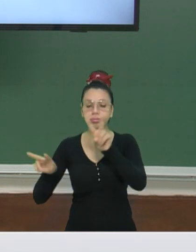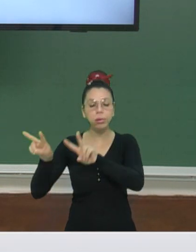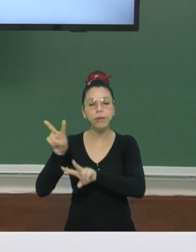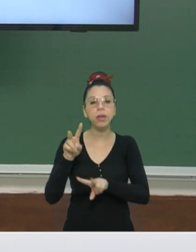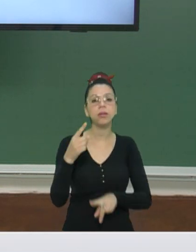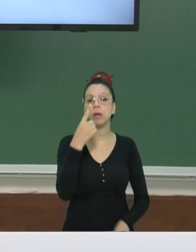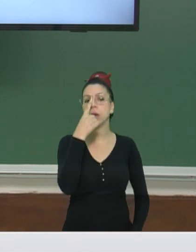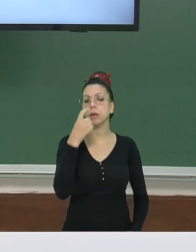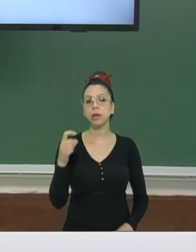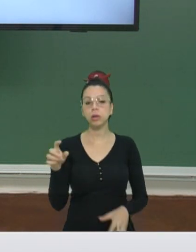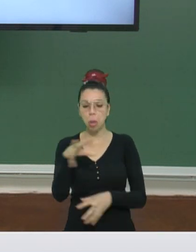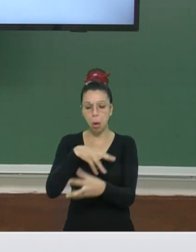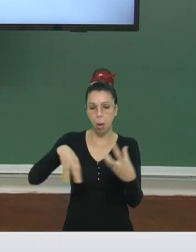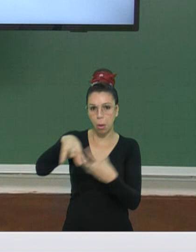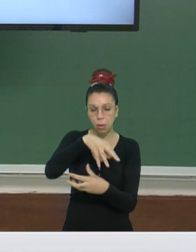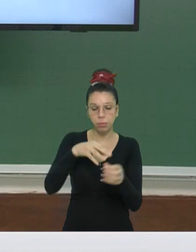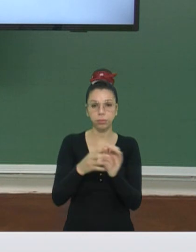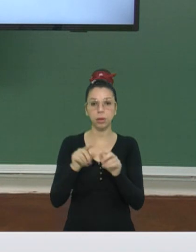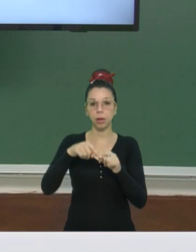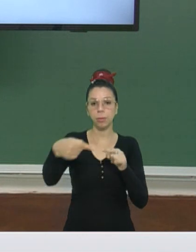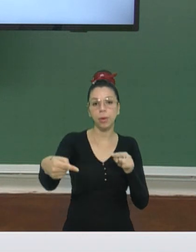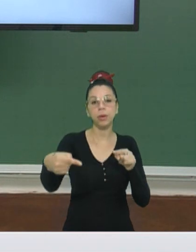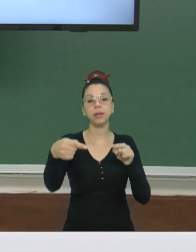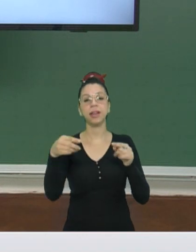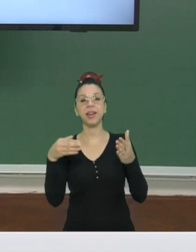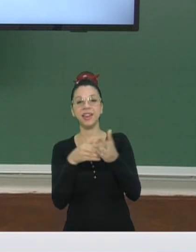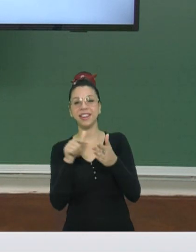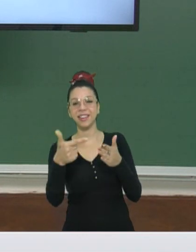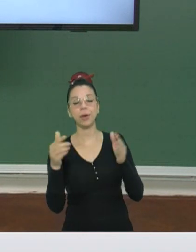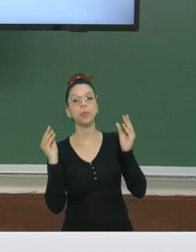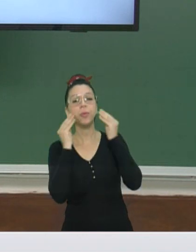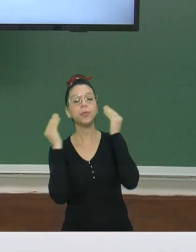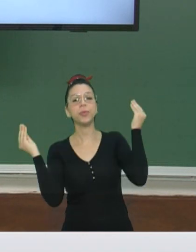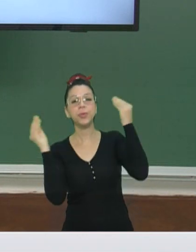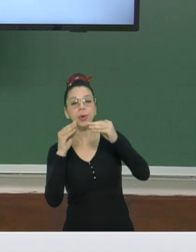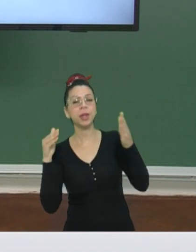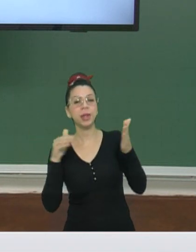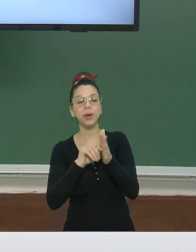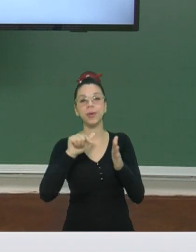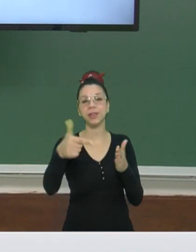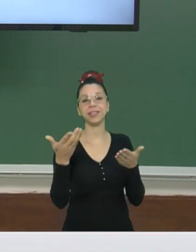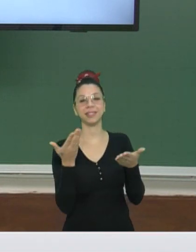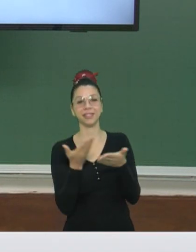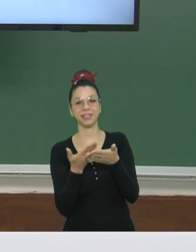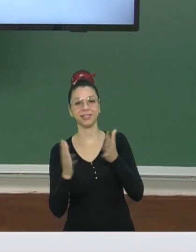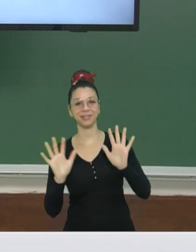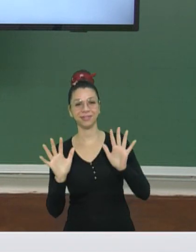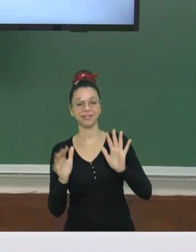ok? Na próxima aula nós conversamos. Um beijo para vocês e até a próxima aula.